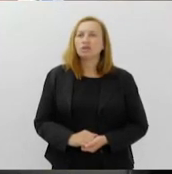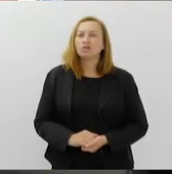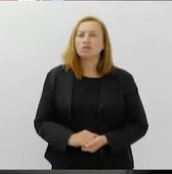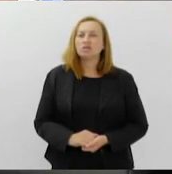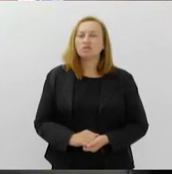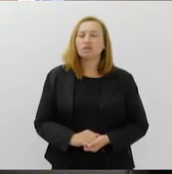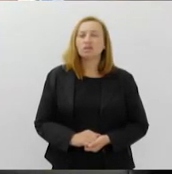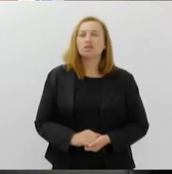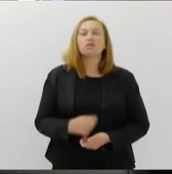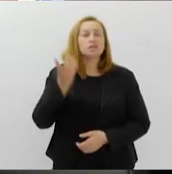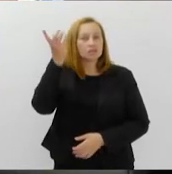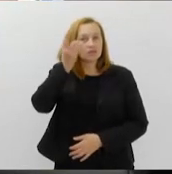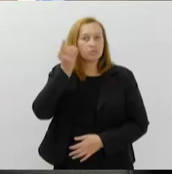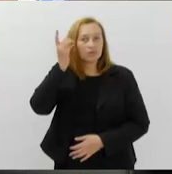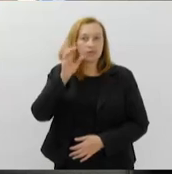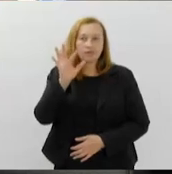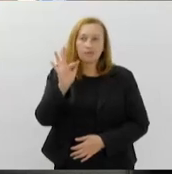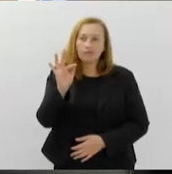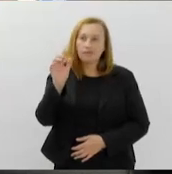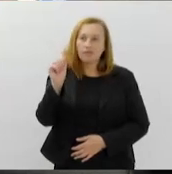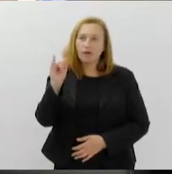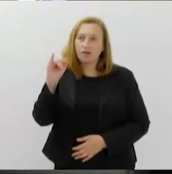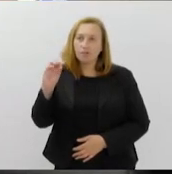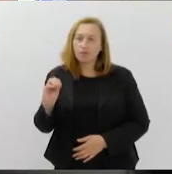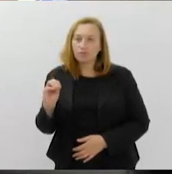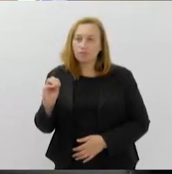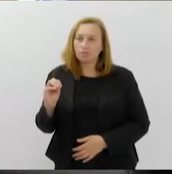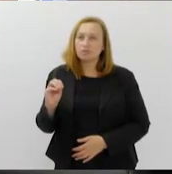Deputado Fábio Silva.